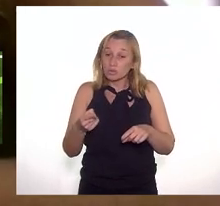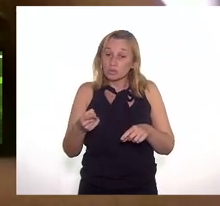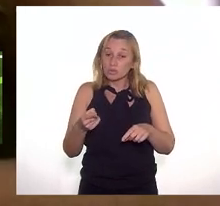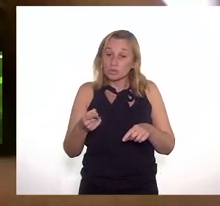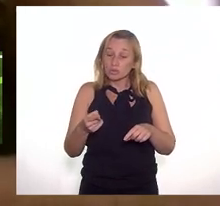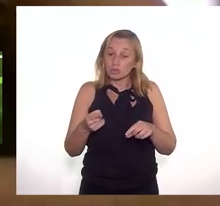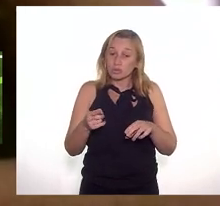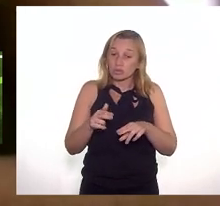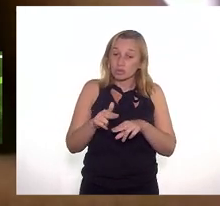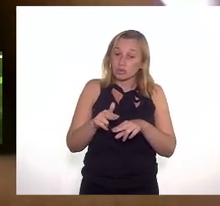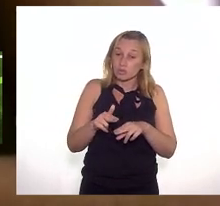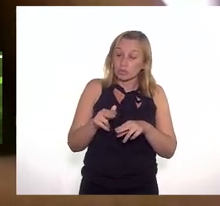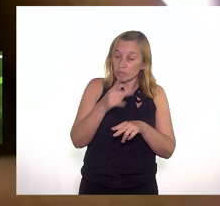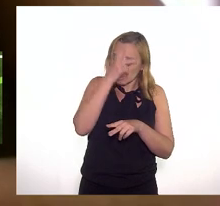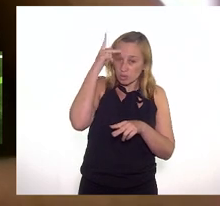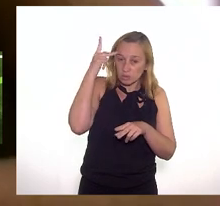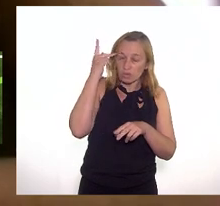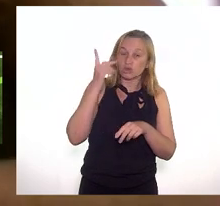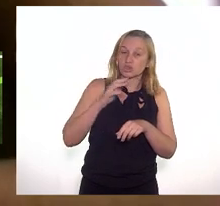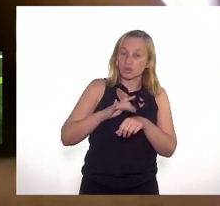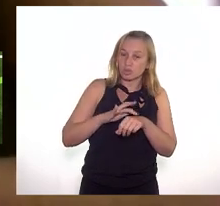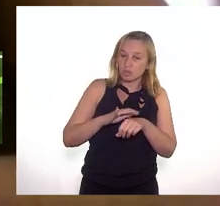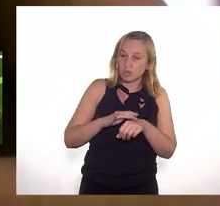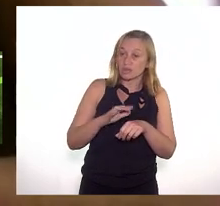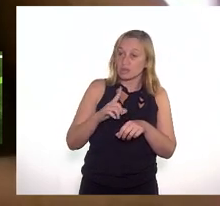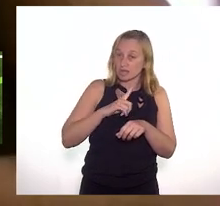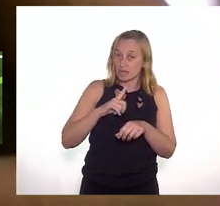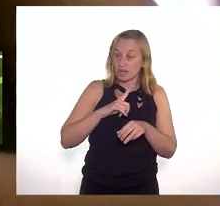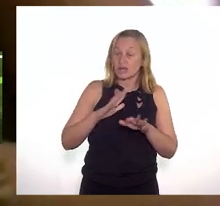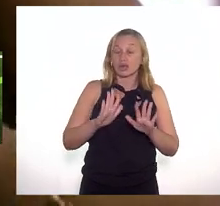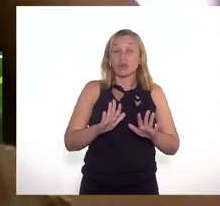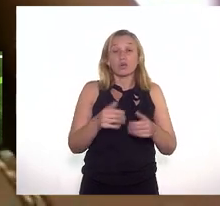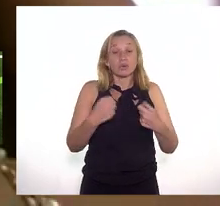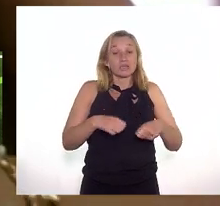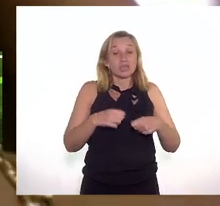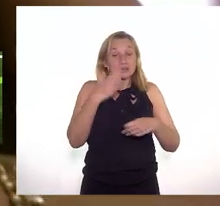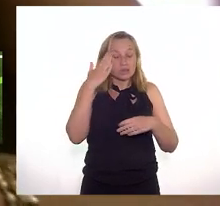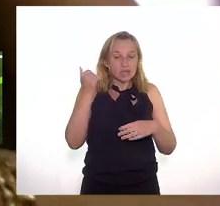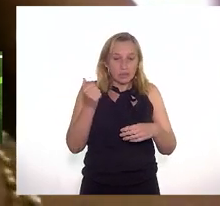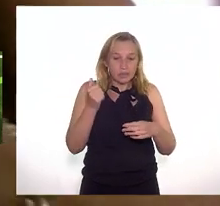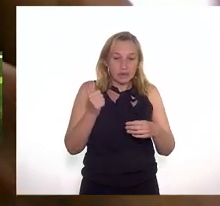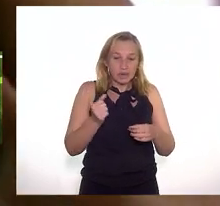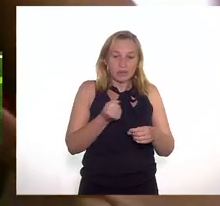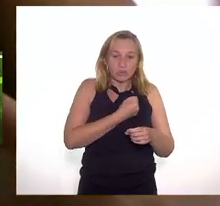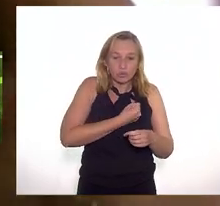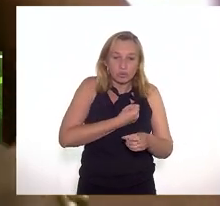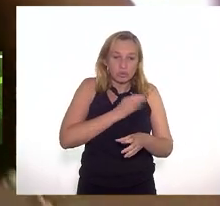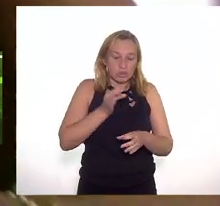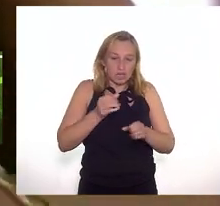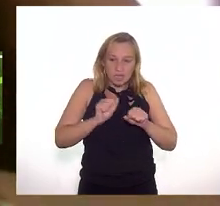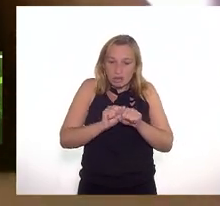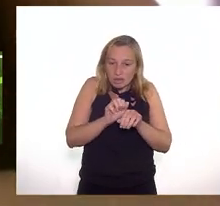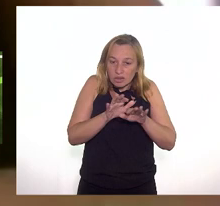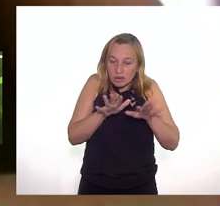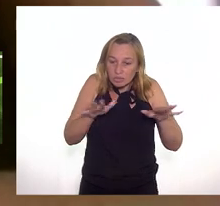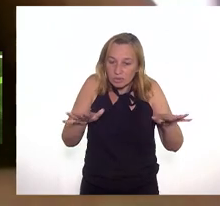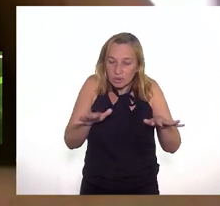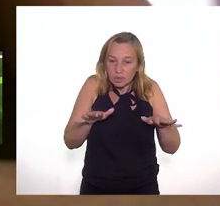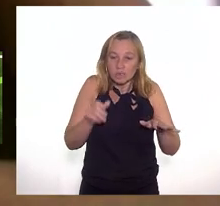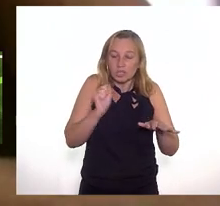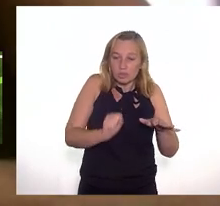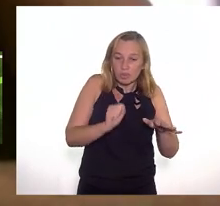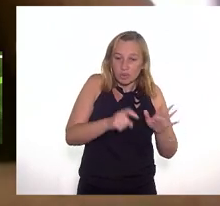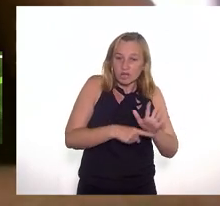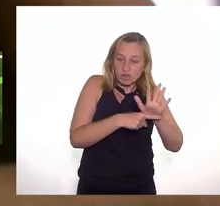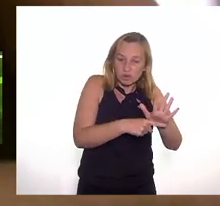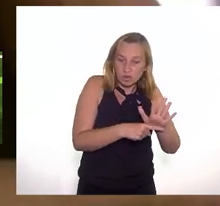toda essa condução vai nos ajudar muito para que a gente chegue nesse... uma coisa mais ampliada e possa atender esse